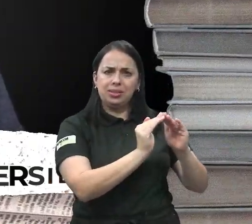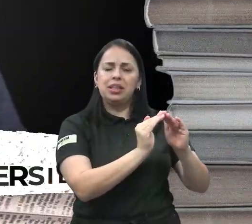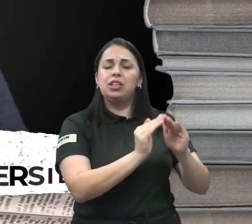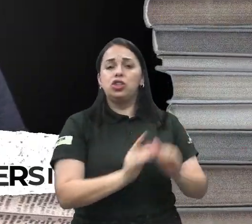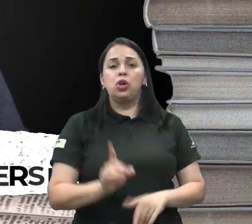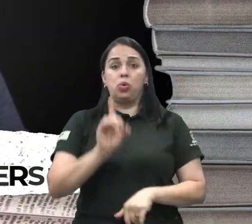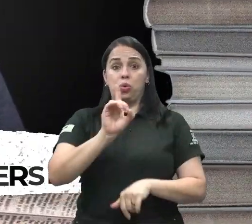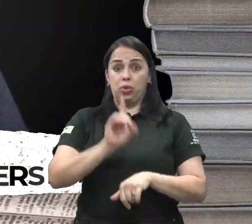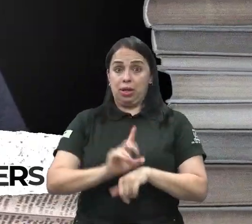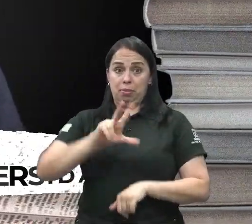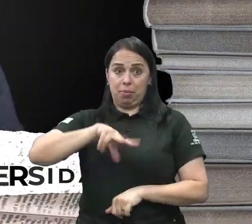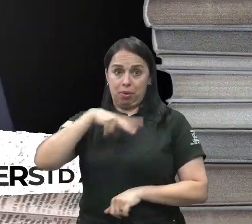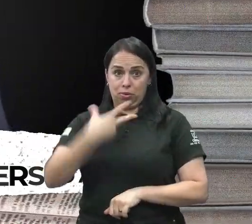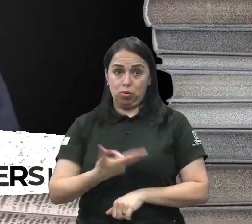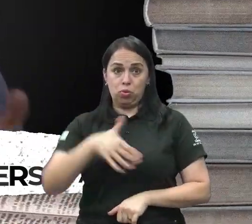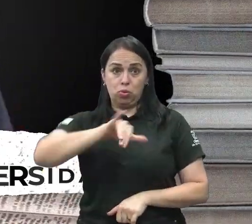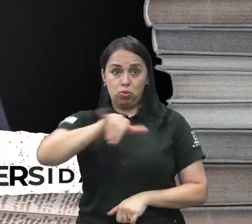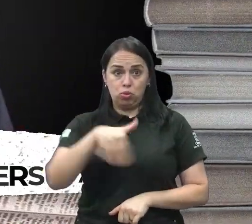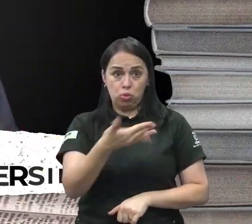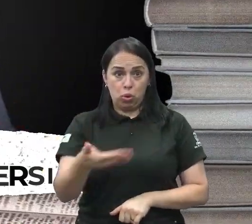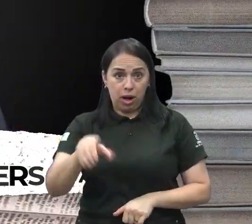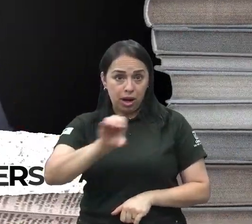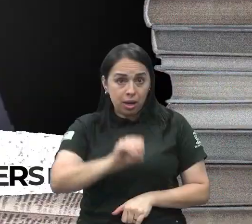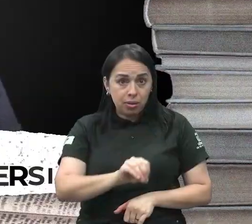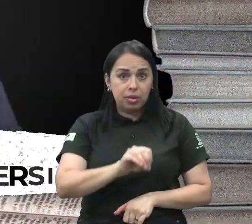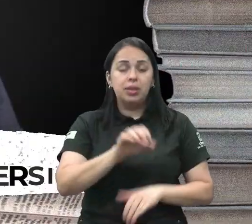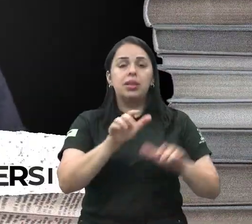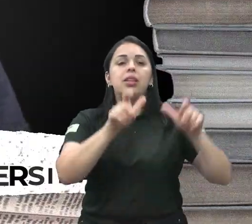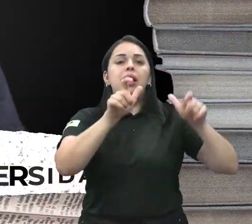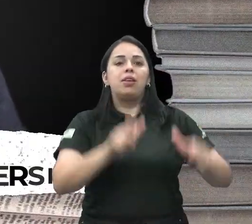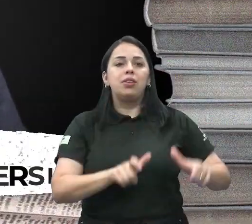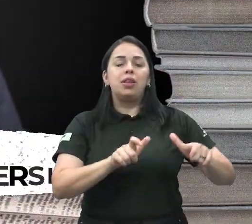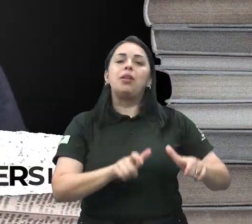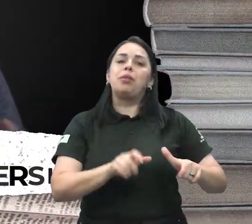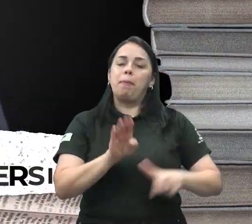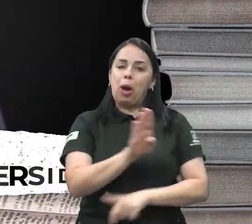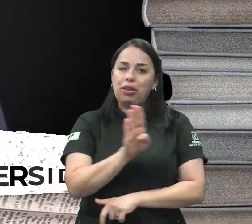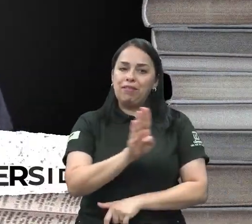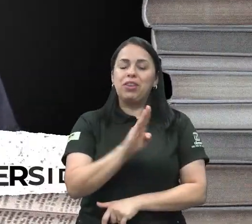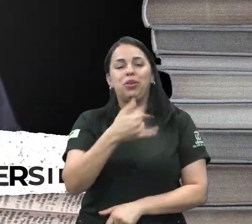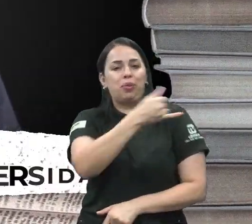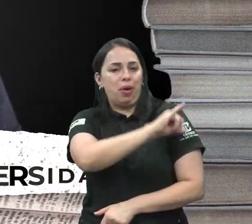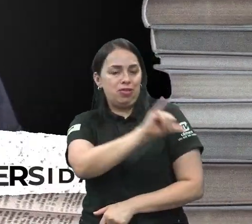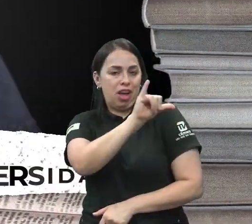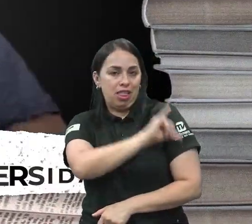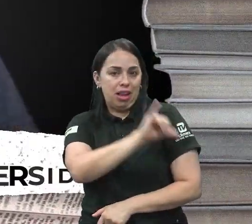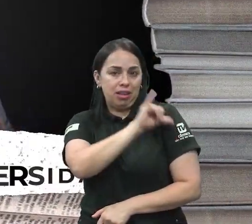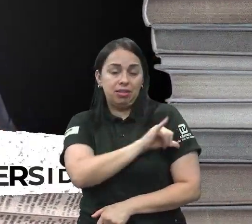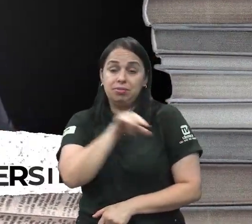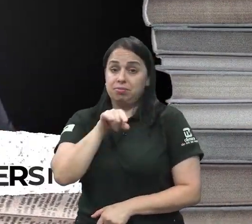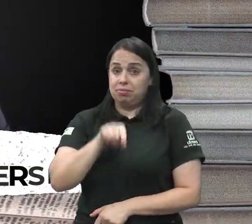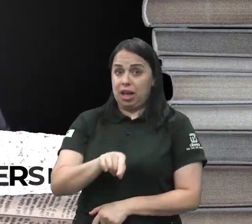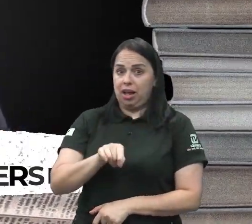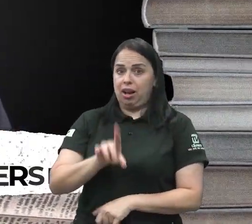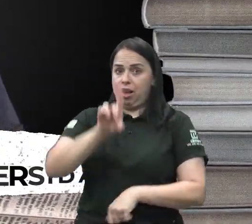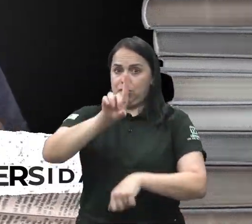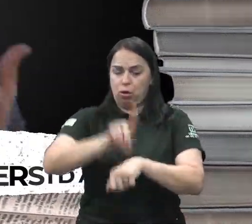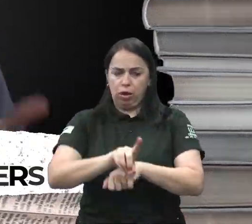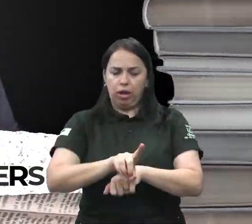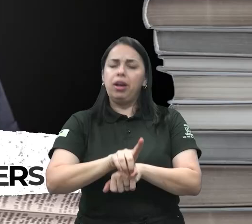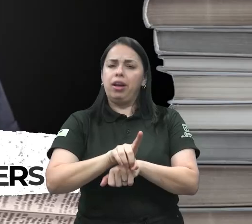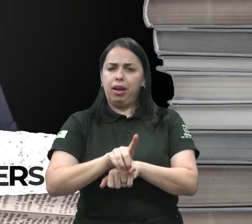ao comerciante português João Romão e ficava no bairro de Botafogo, lá no Rio de Janeiro. João Romão era um